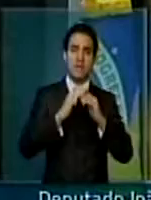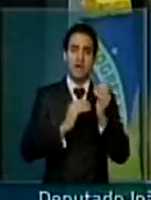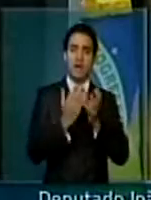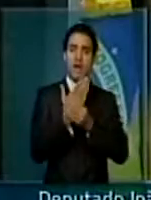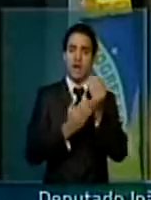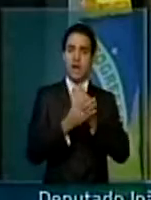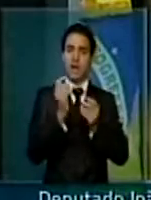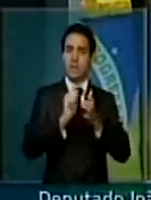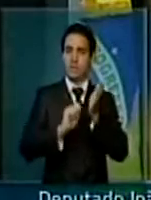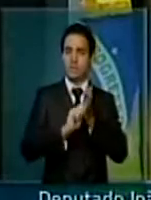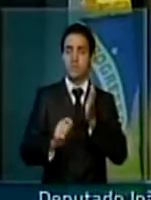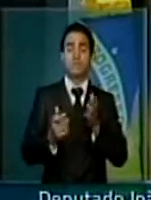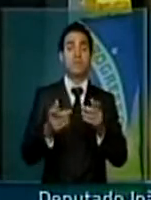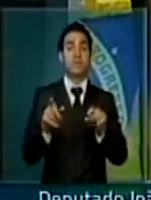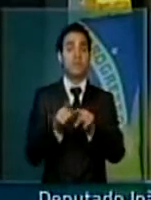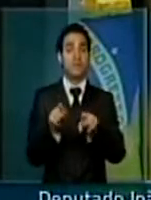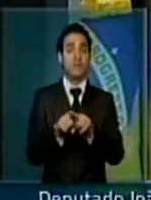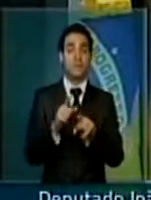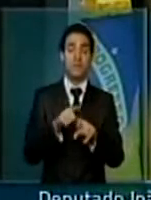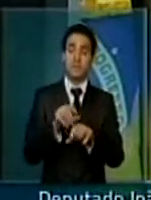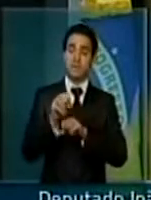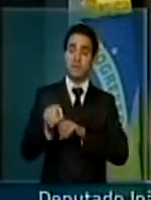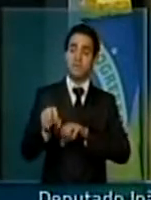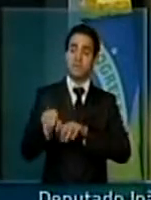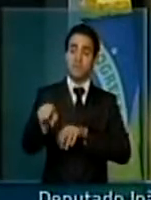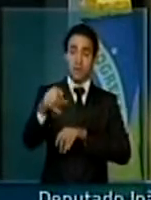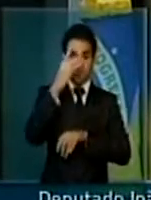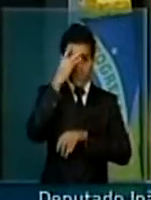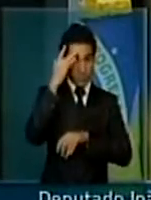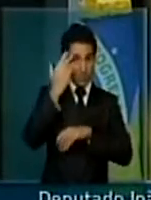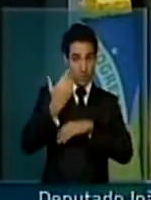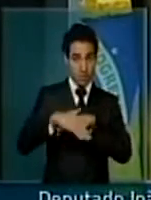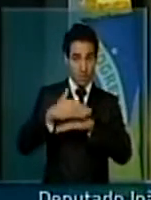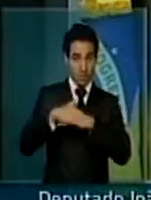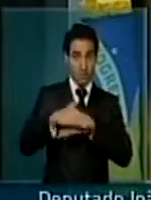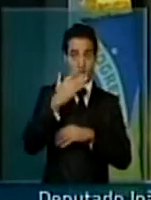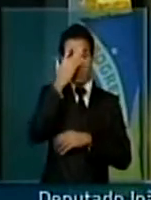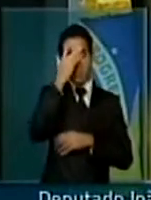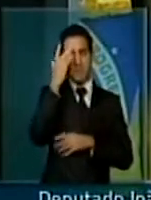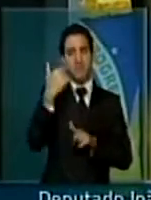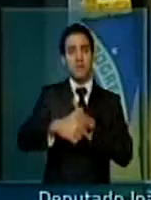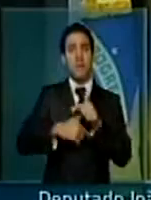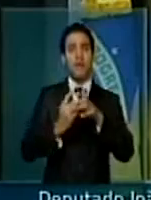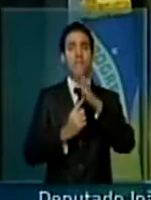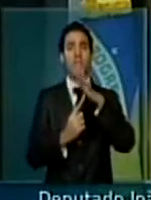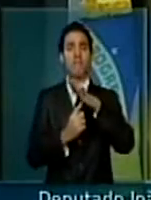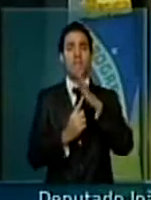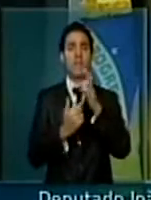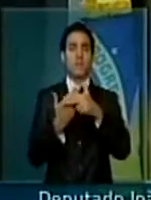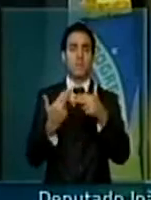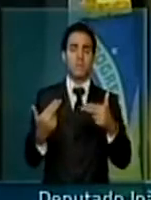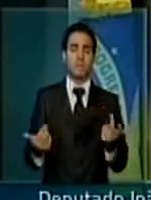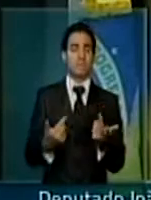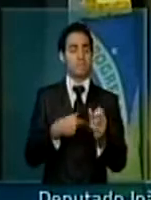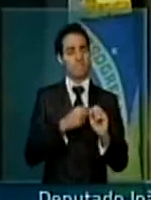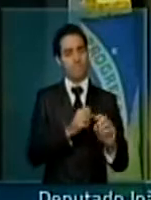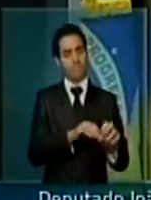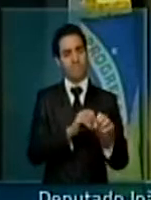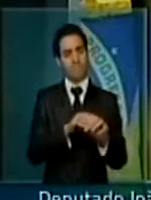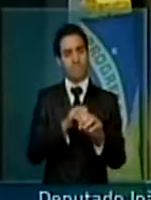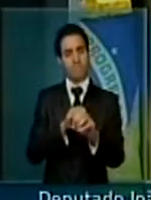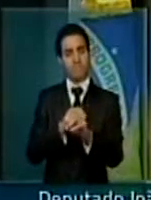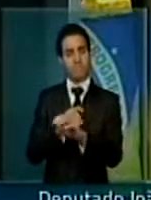de formação dos taxistas, dos barraqueiros, levando a